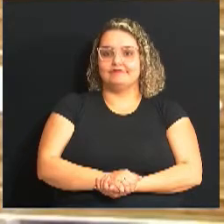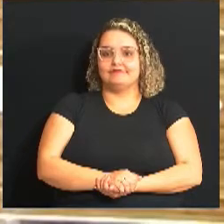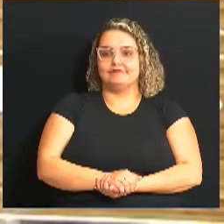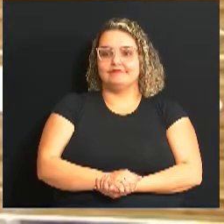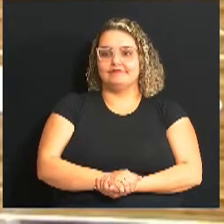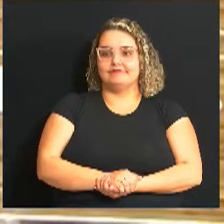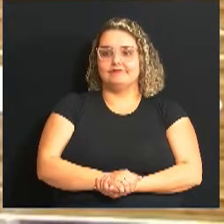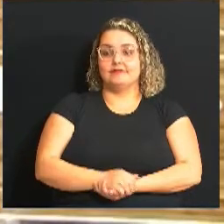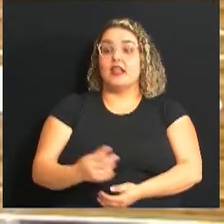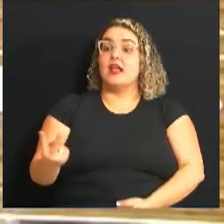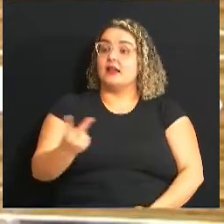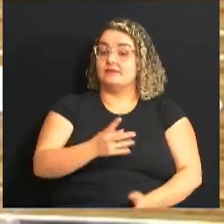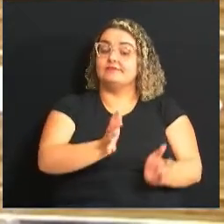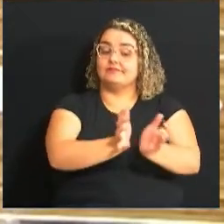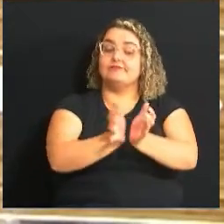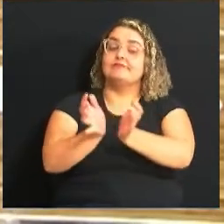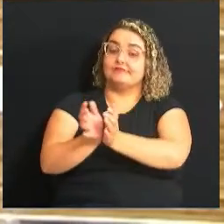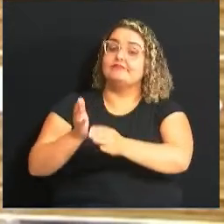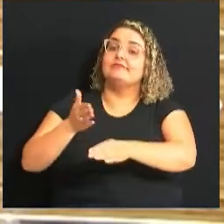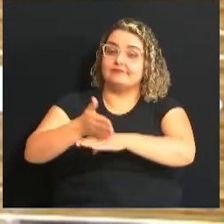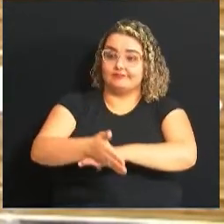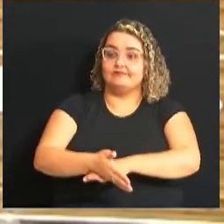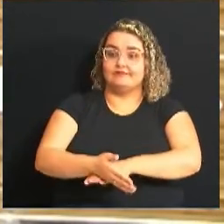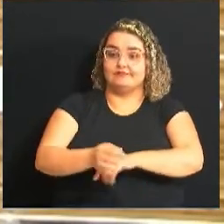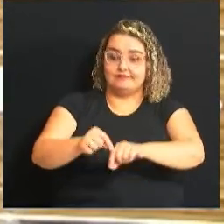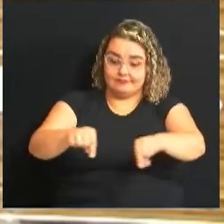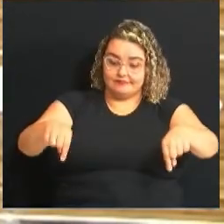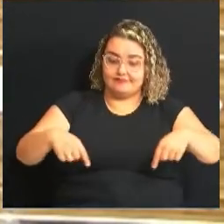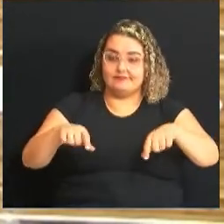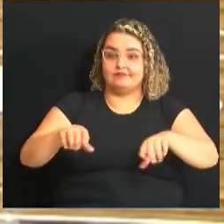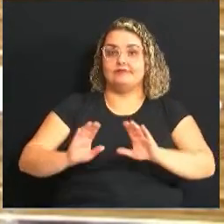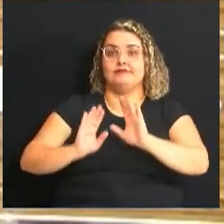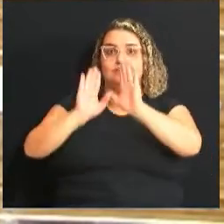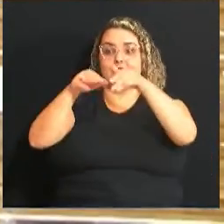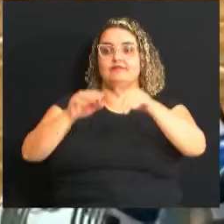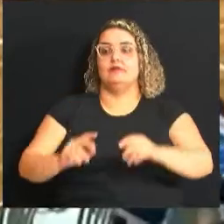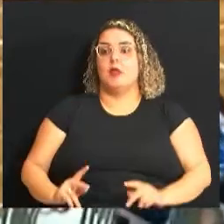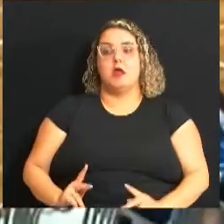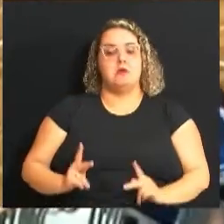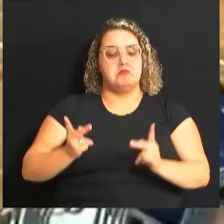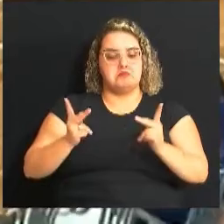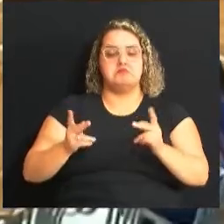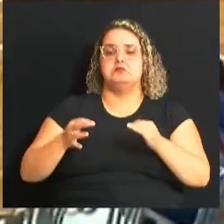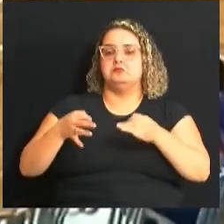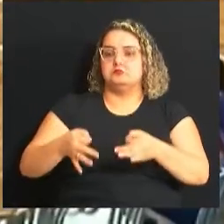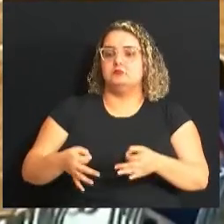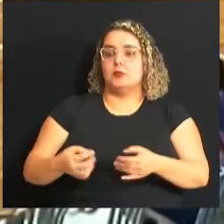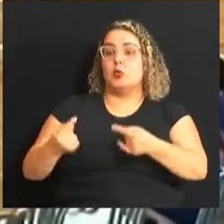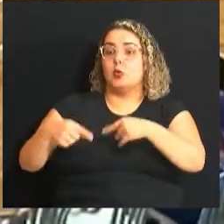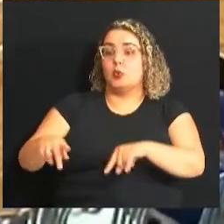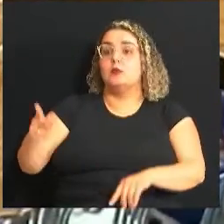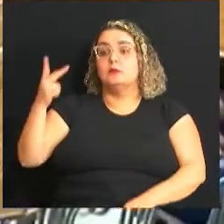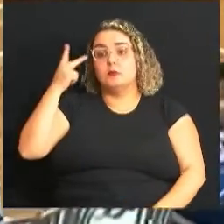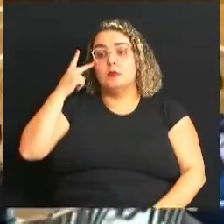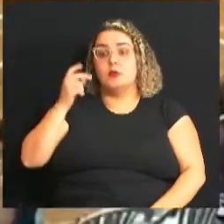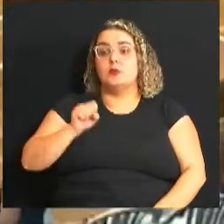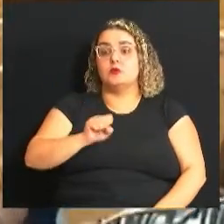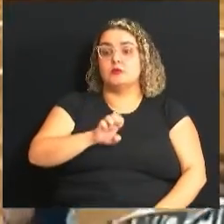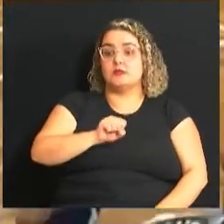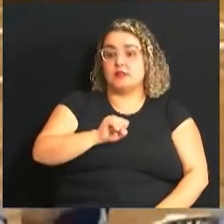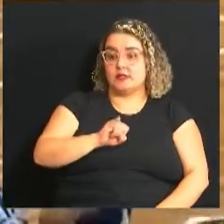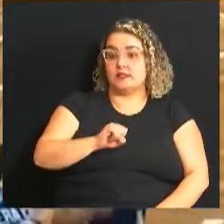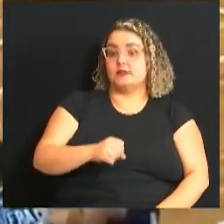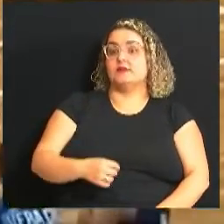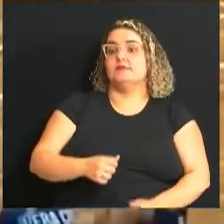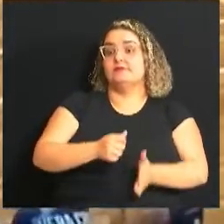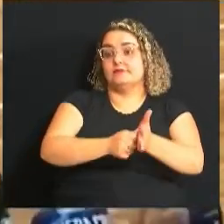As duas equipes entraram em quadra invictas no Campeonato Paulista. O SESI Araraquara com 4